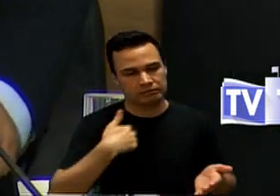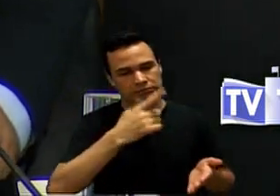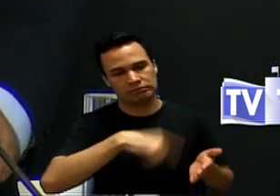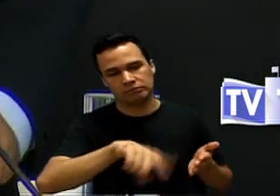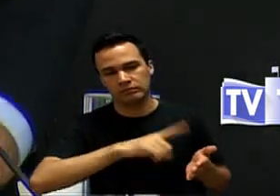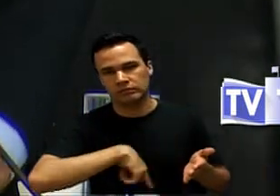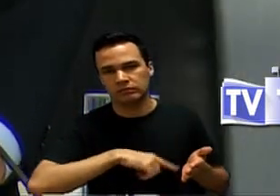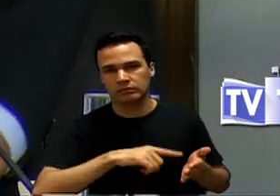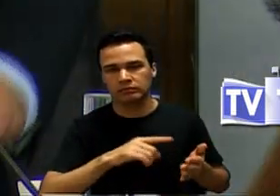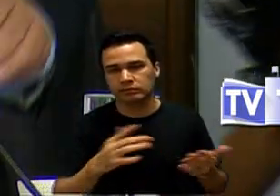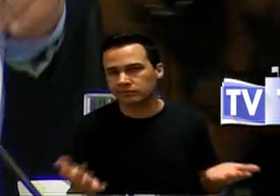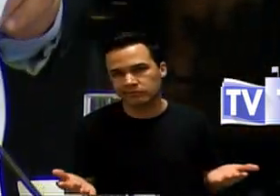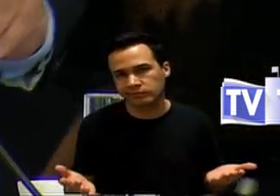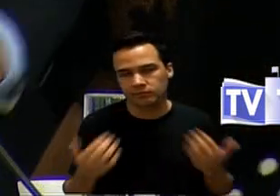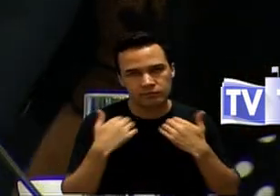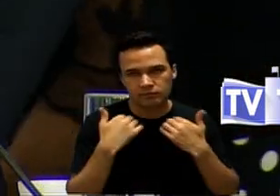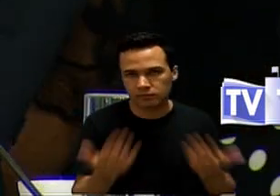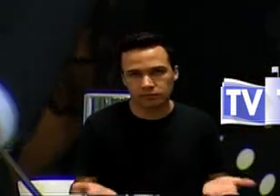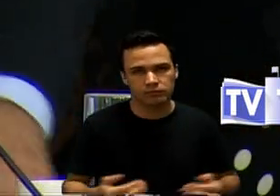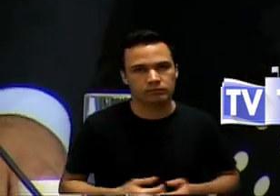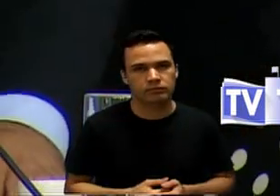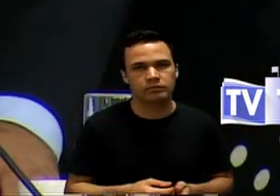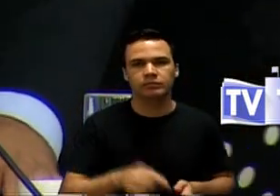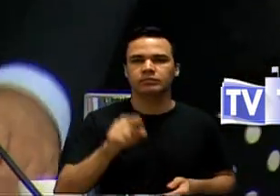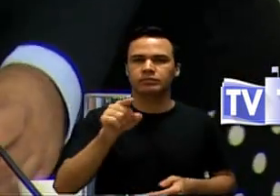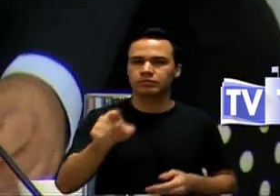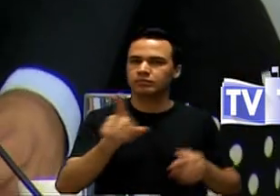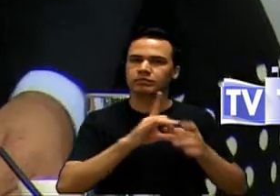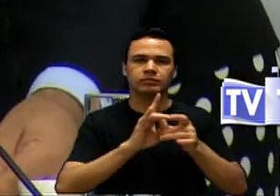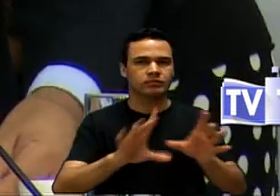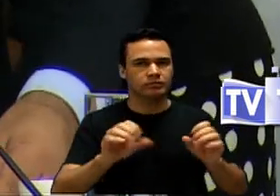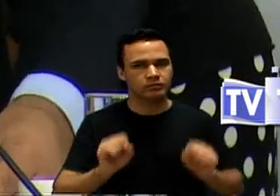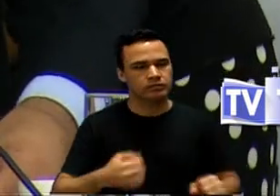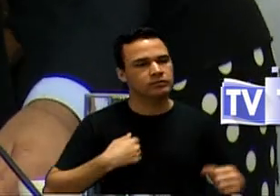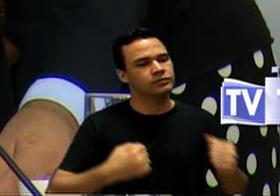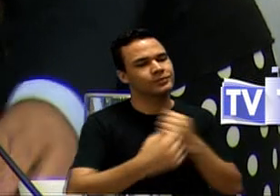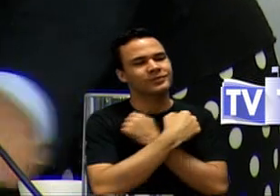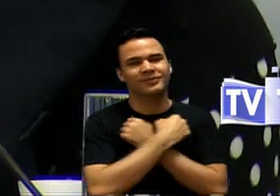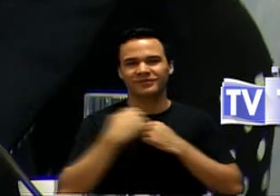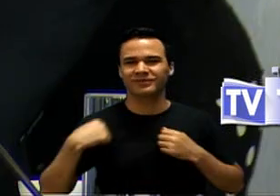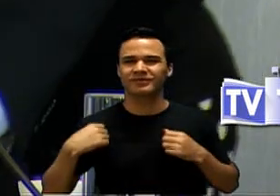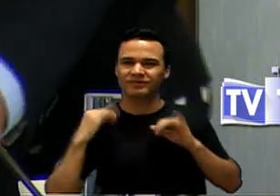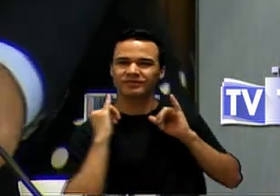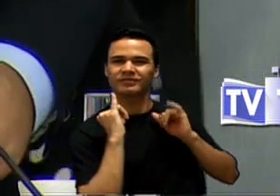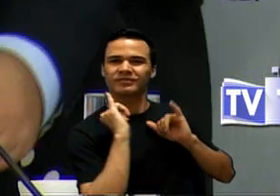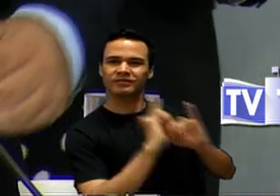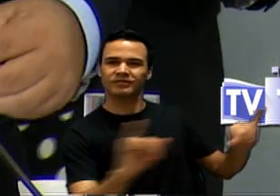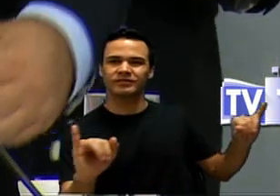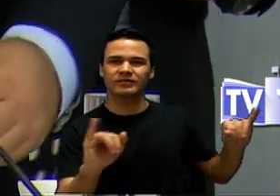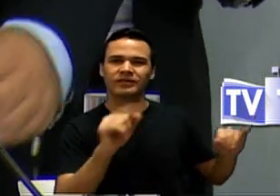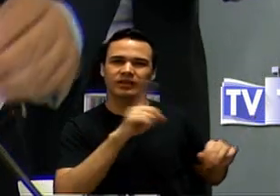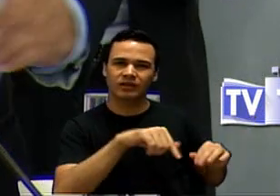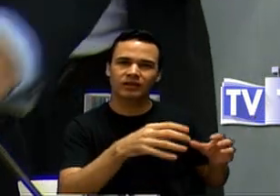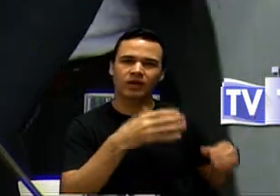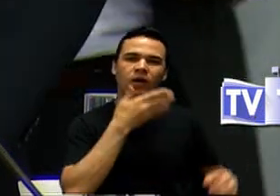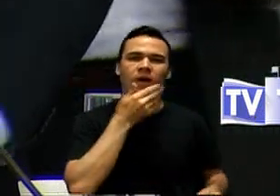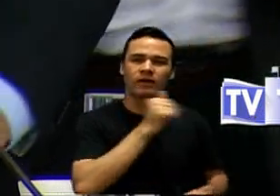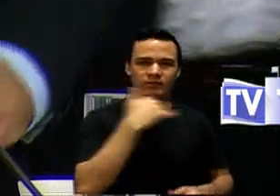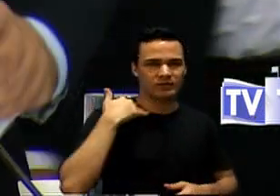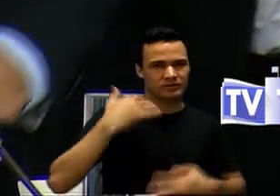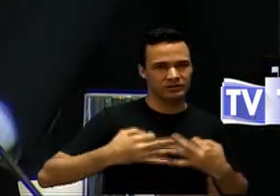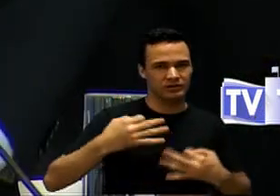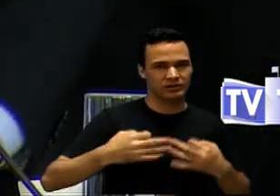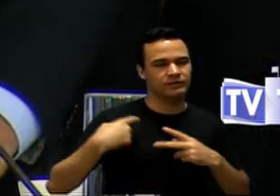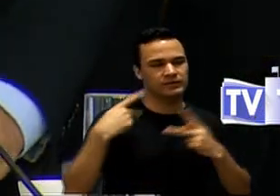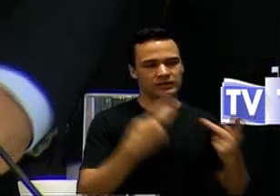desmarcadas, não obtivemos êxito. Então, o senhor aproveite e leve o nosso abraço ao promotor de justiça que o senhor irá